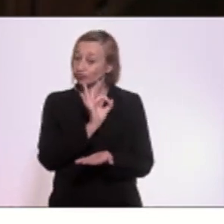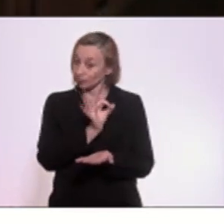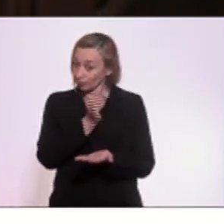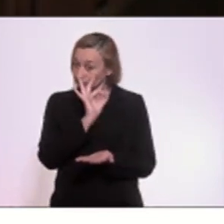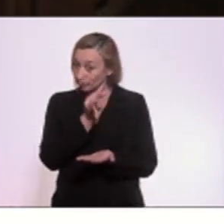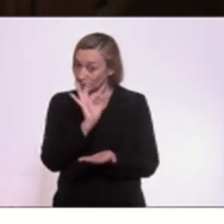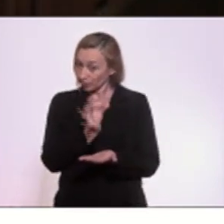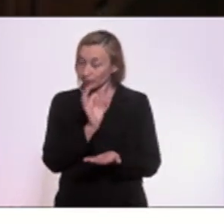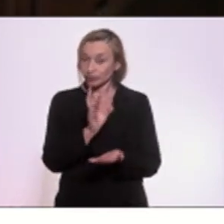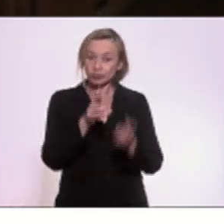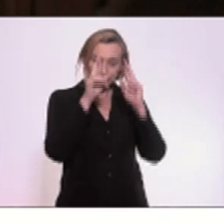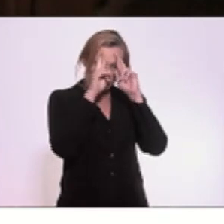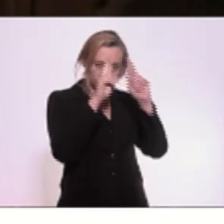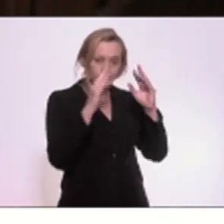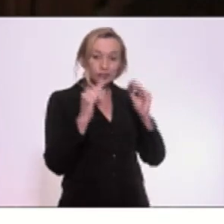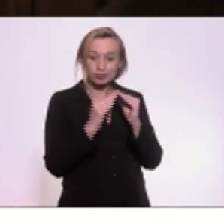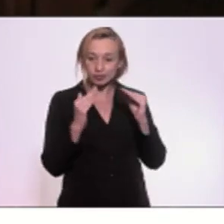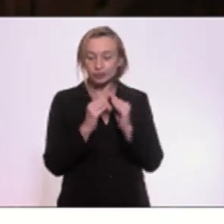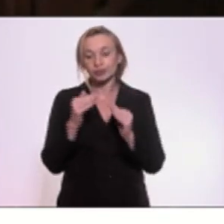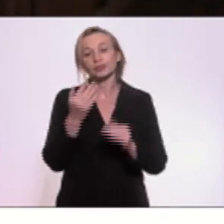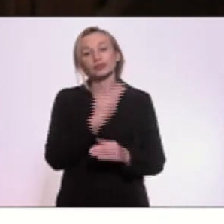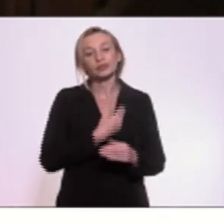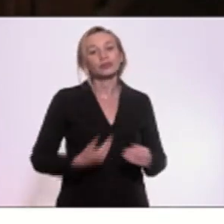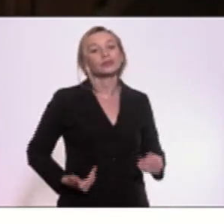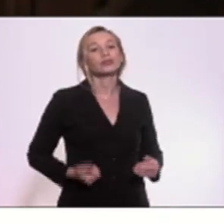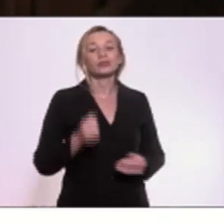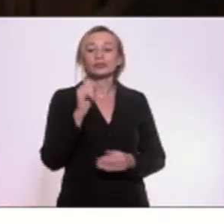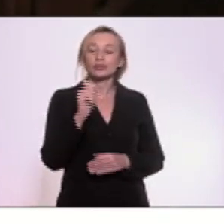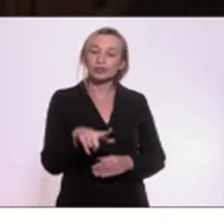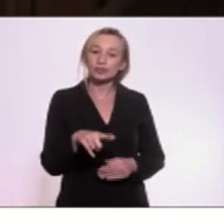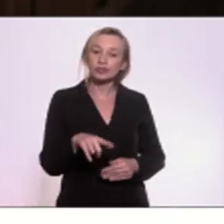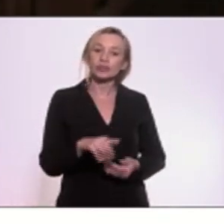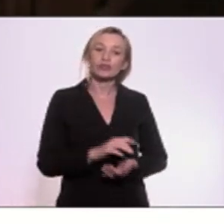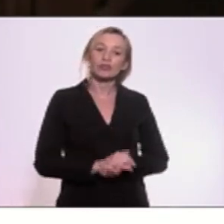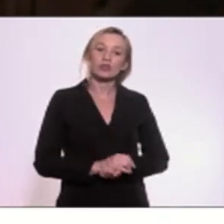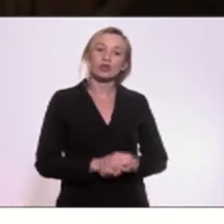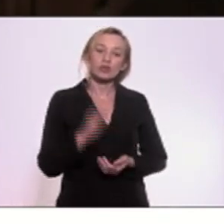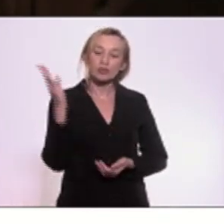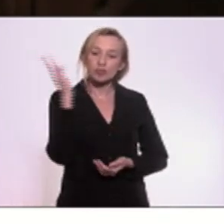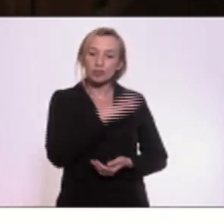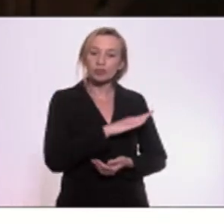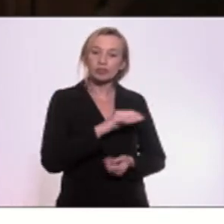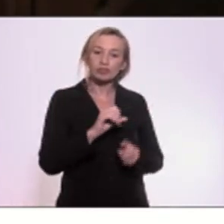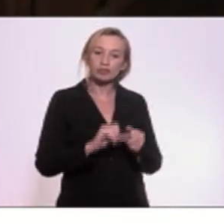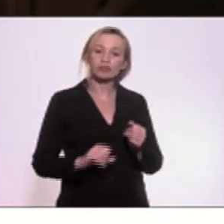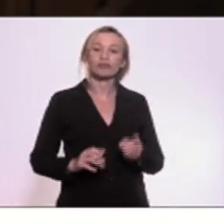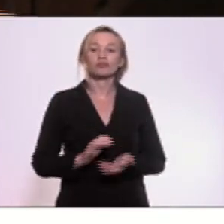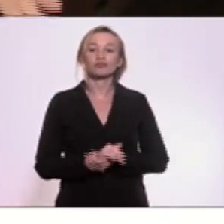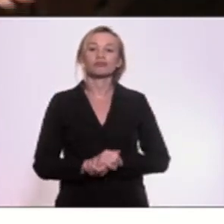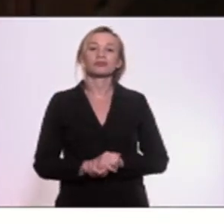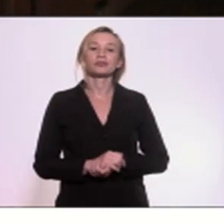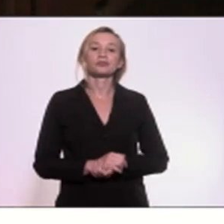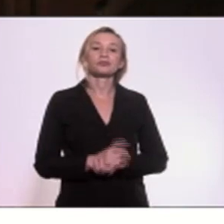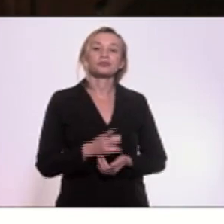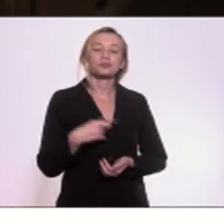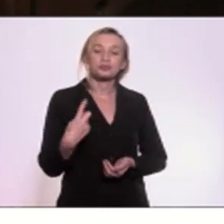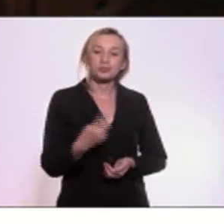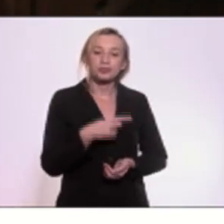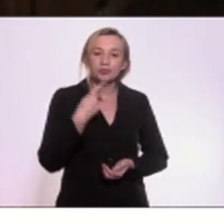esse respeito à casa pública, que é o grande mal que se faz a essa república. Quando a gente fala